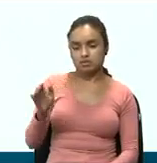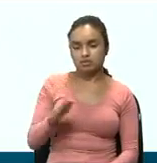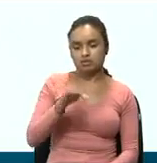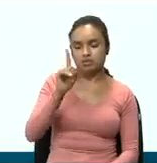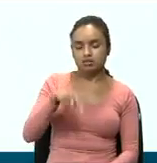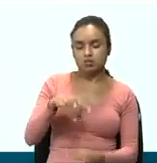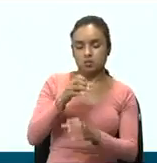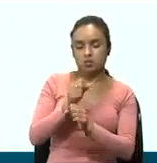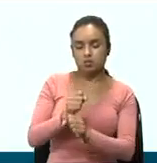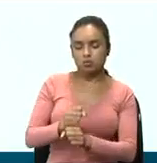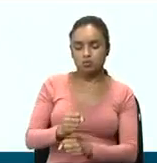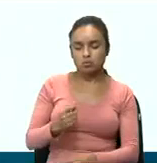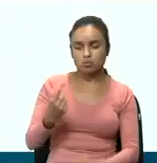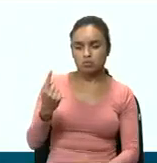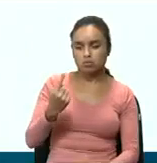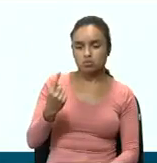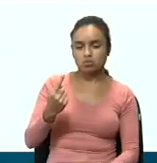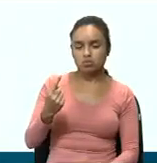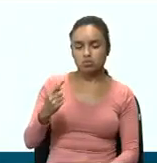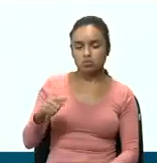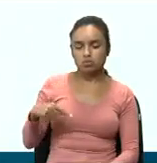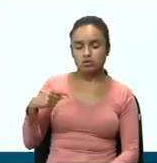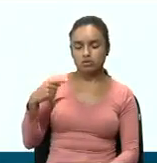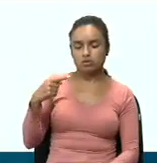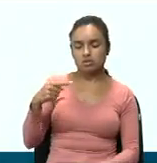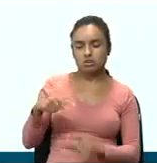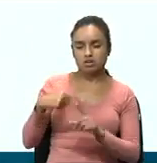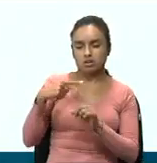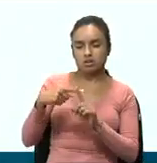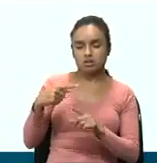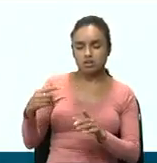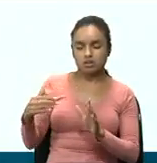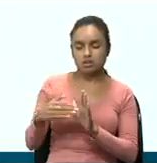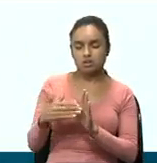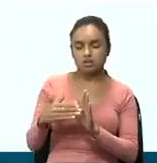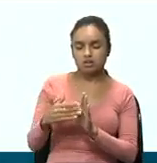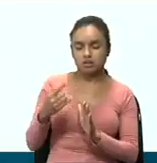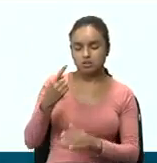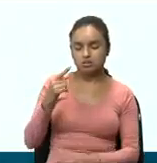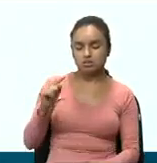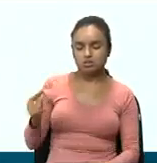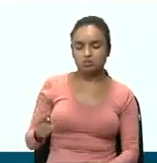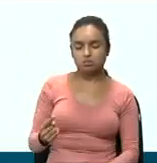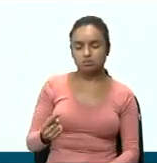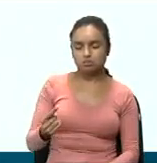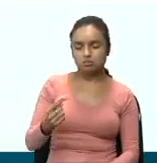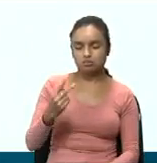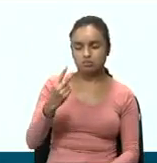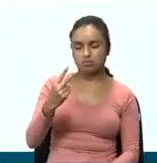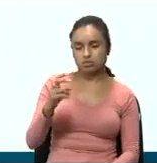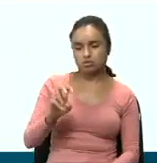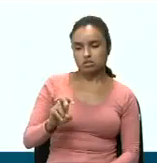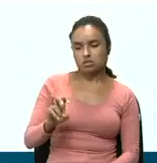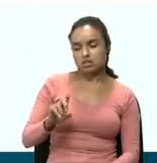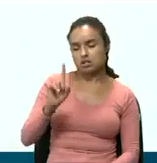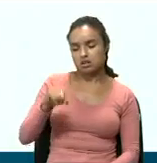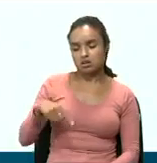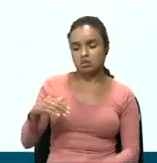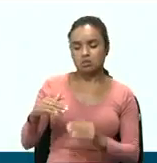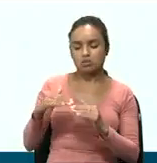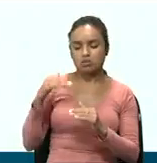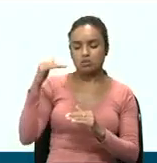somatório de 1 ao infinito de 2/5 elevado